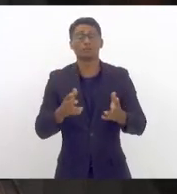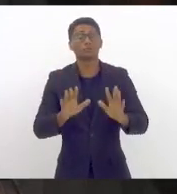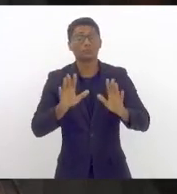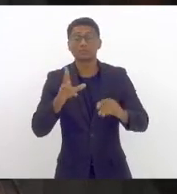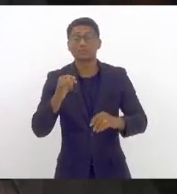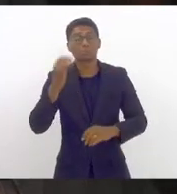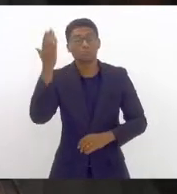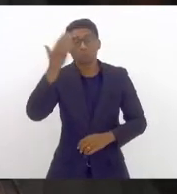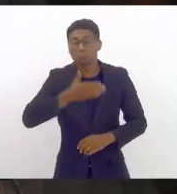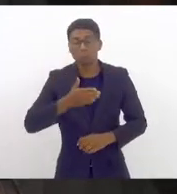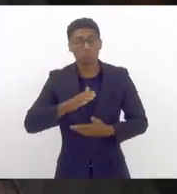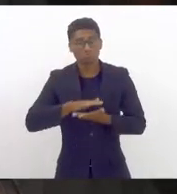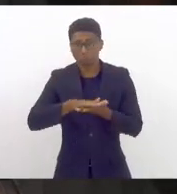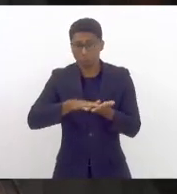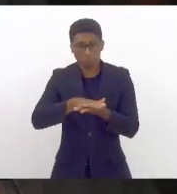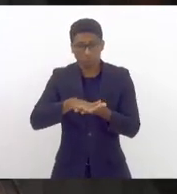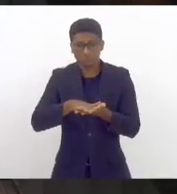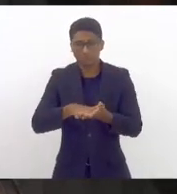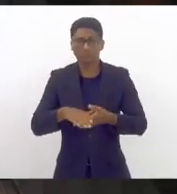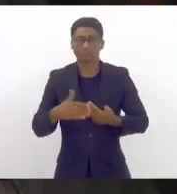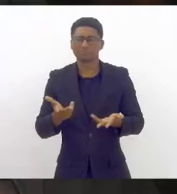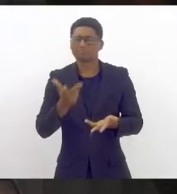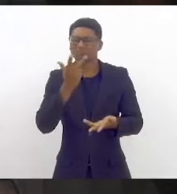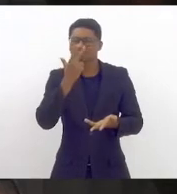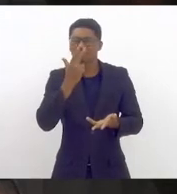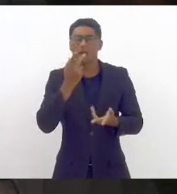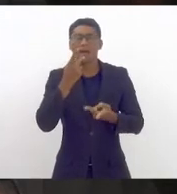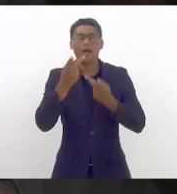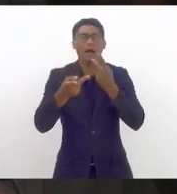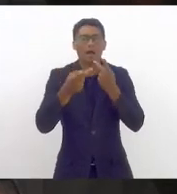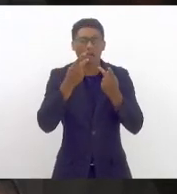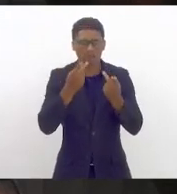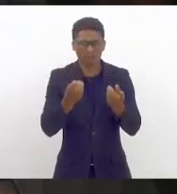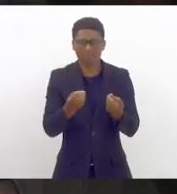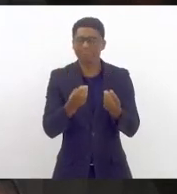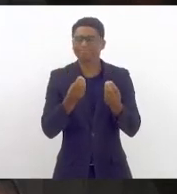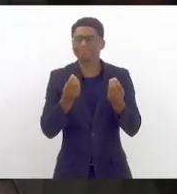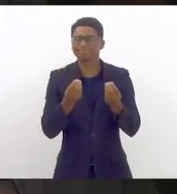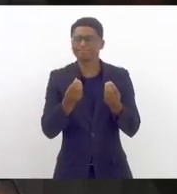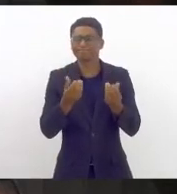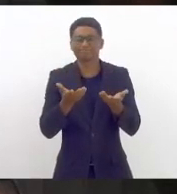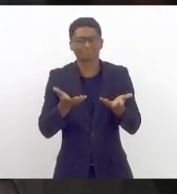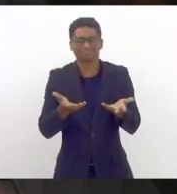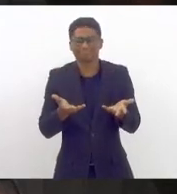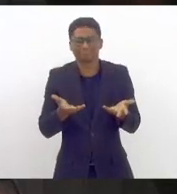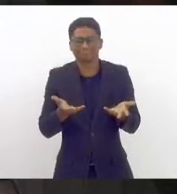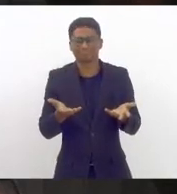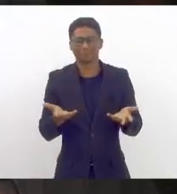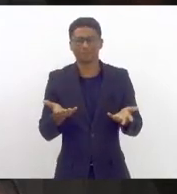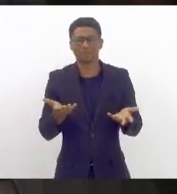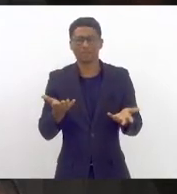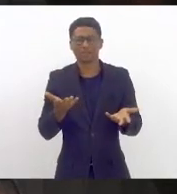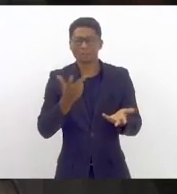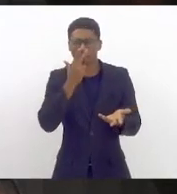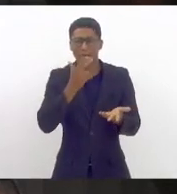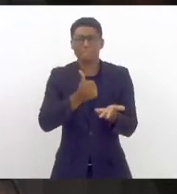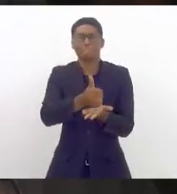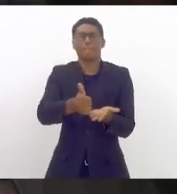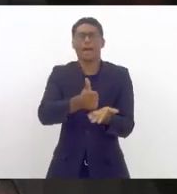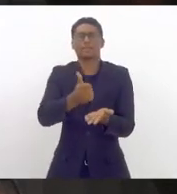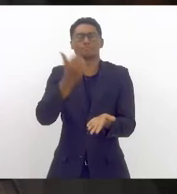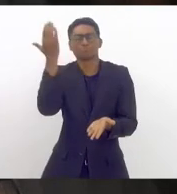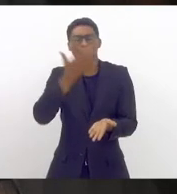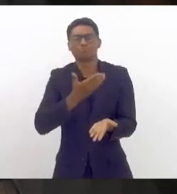demonstrar a sua fala fica ao ar não se não se fundamenta